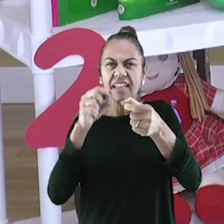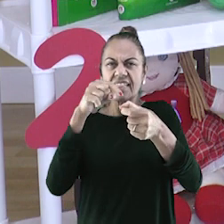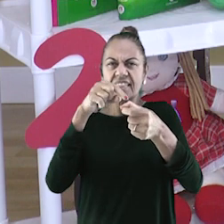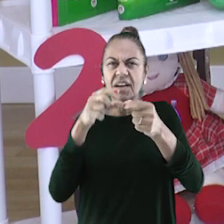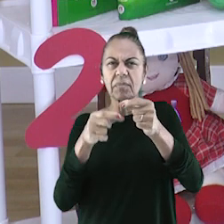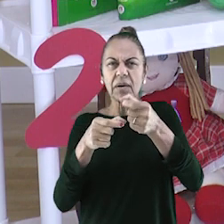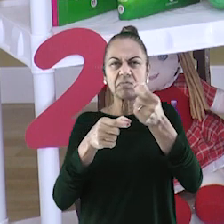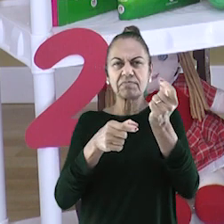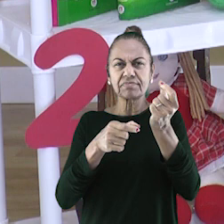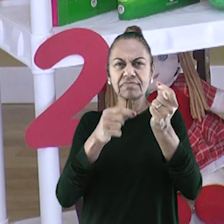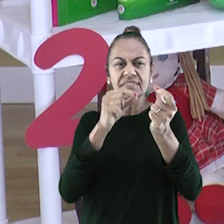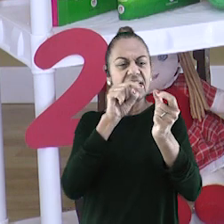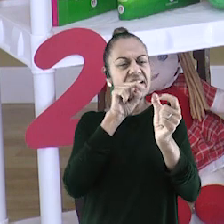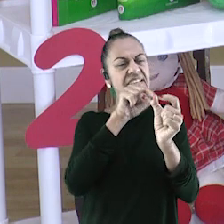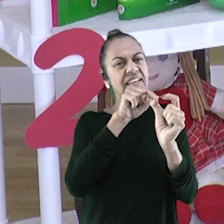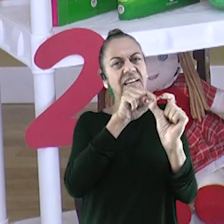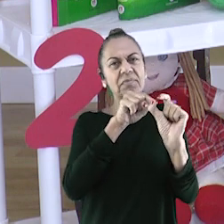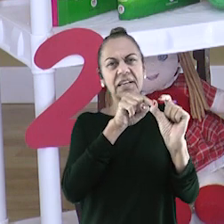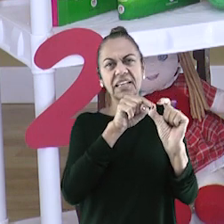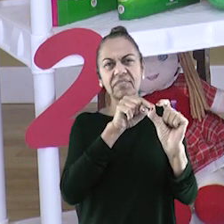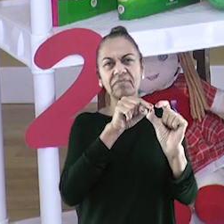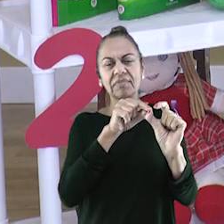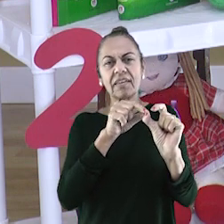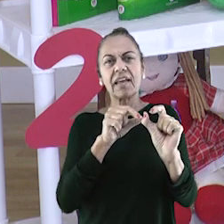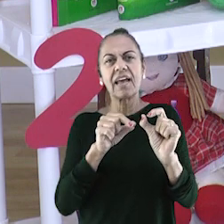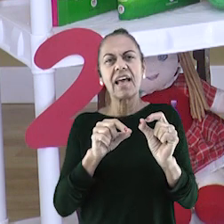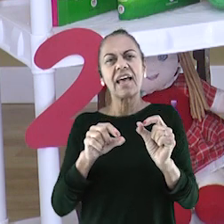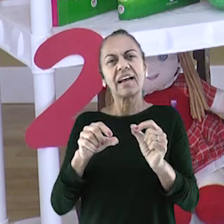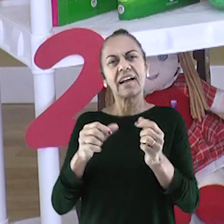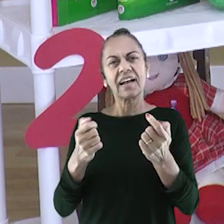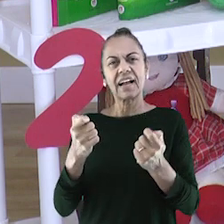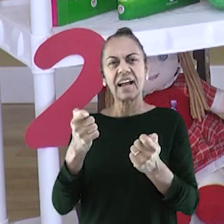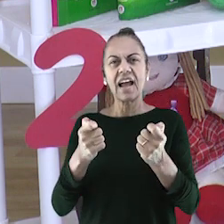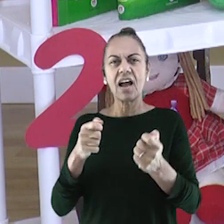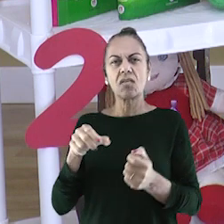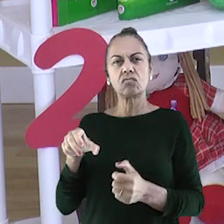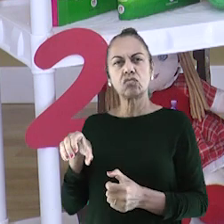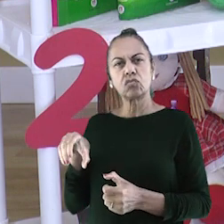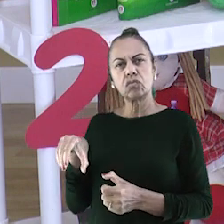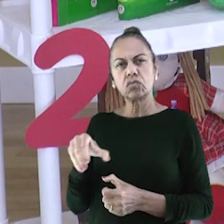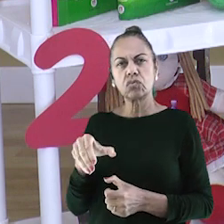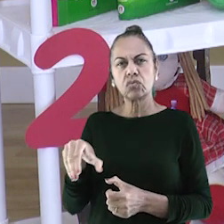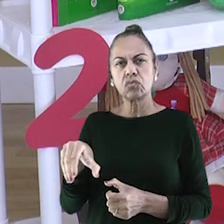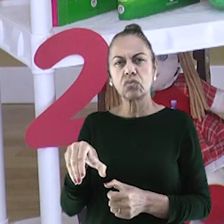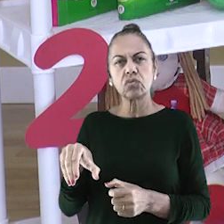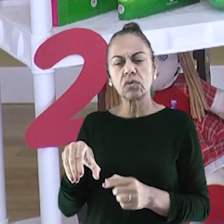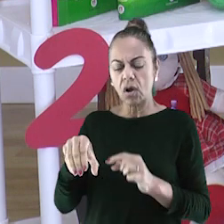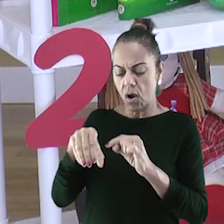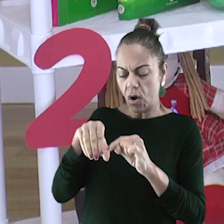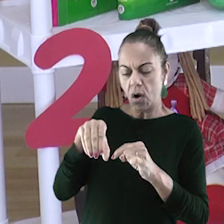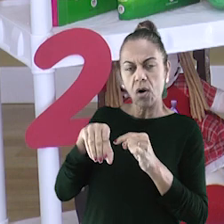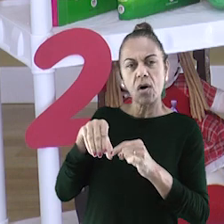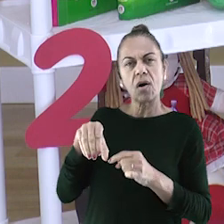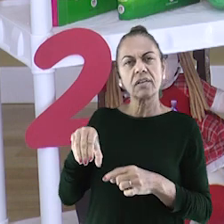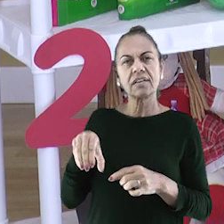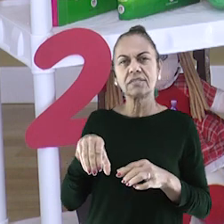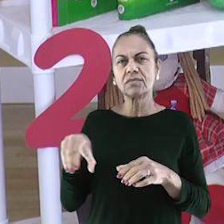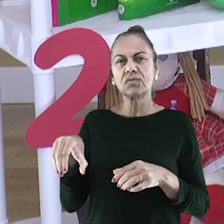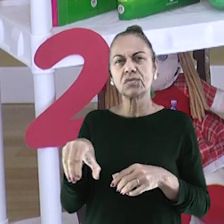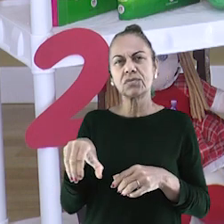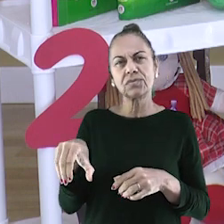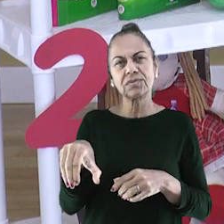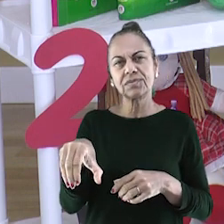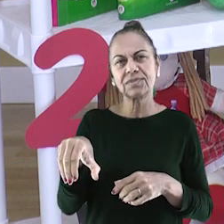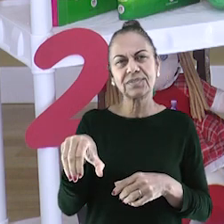e utilizar tampinhas de garrafa como se fossem carrinhos. E assim com seu amiguinho, vocês vão vendo quem chega